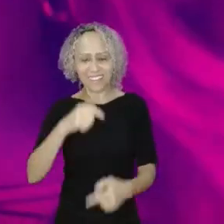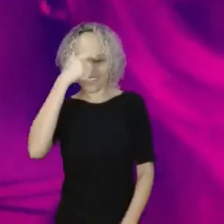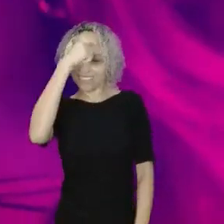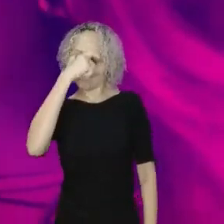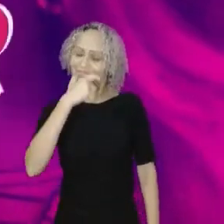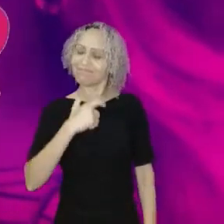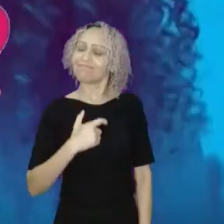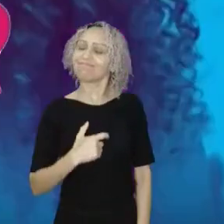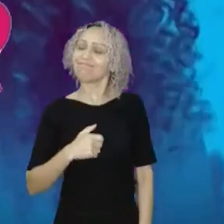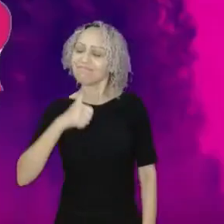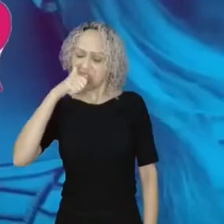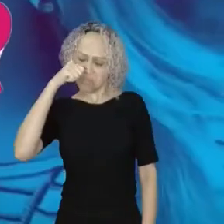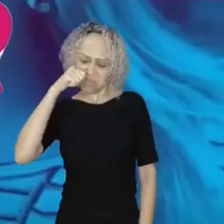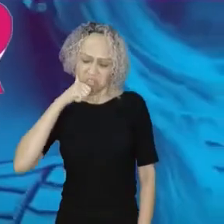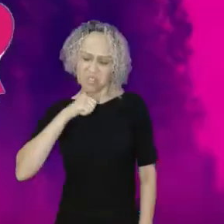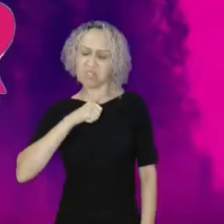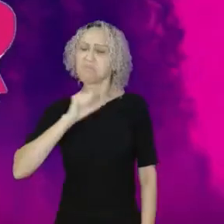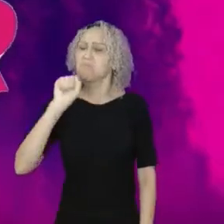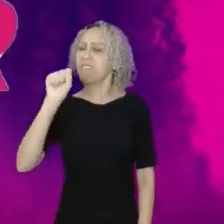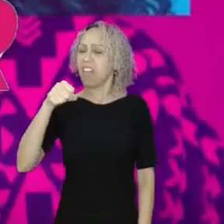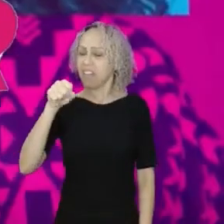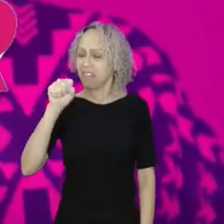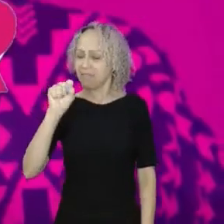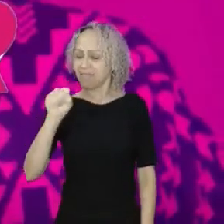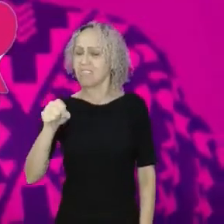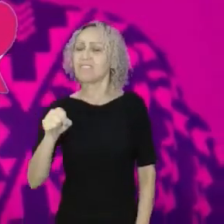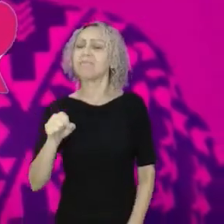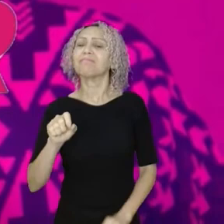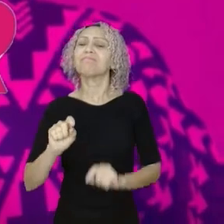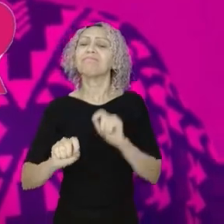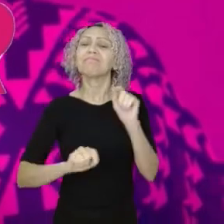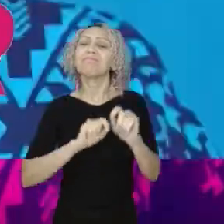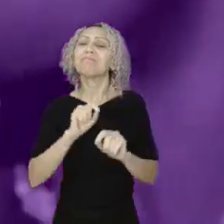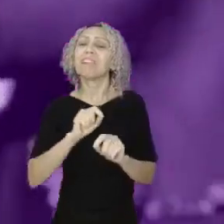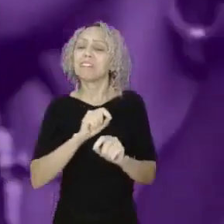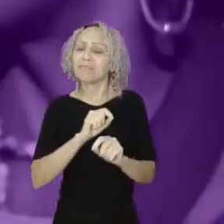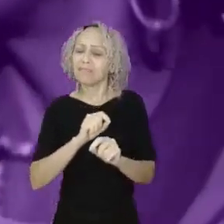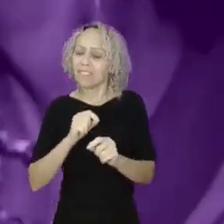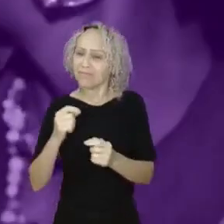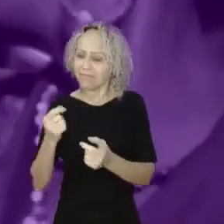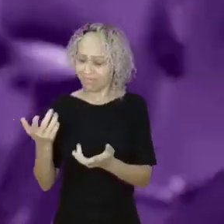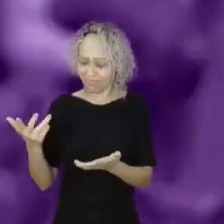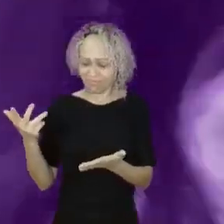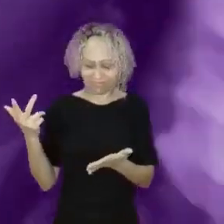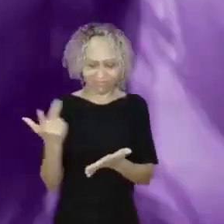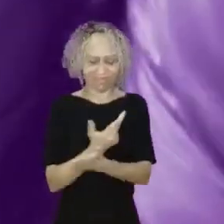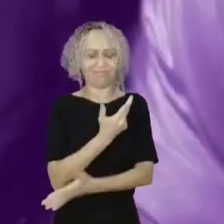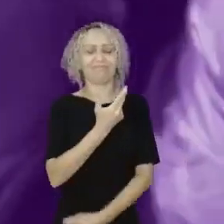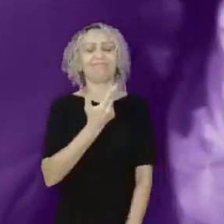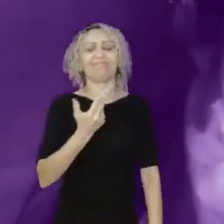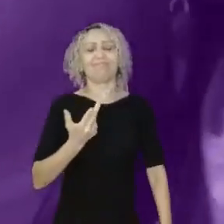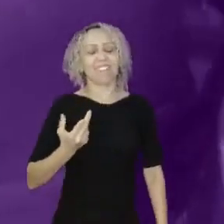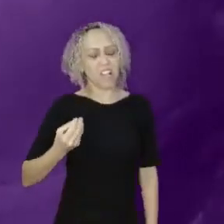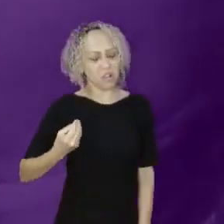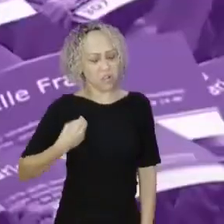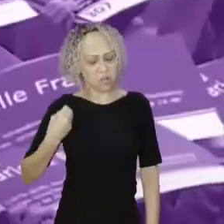Porque eu sou mulher pra fazer